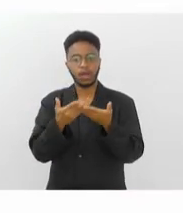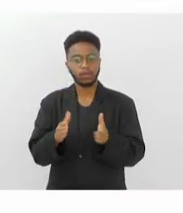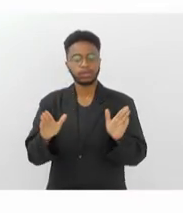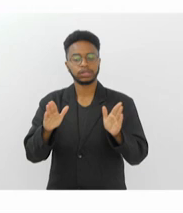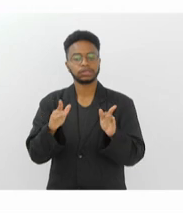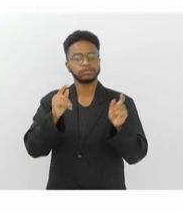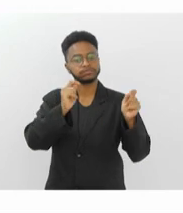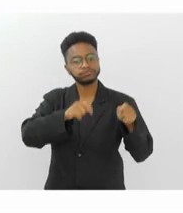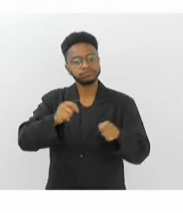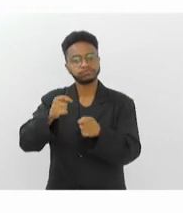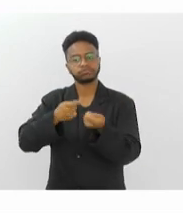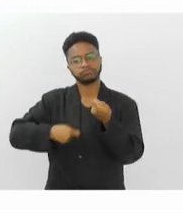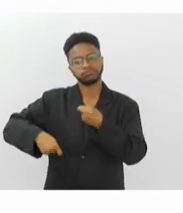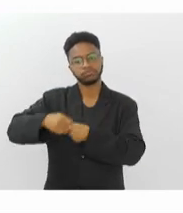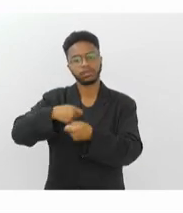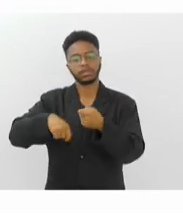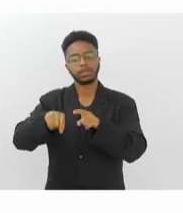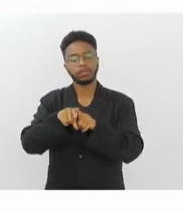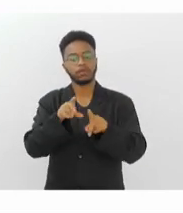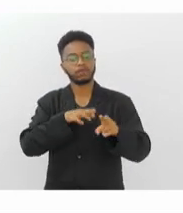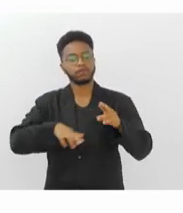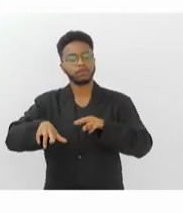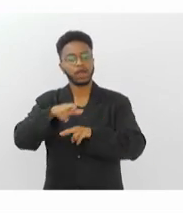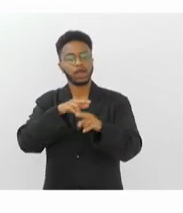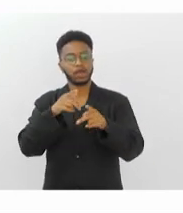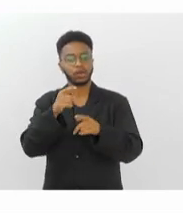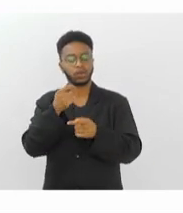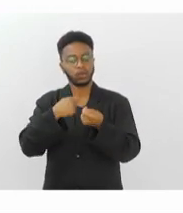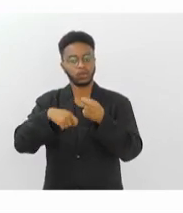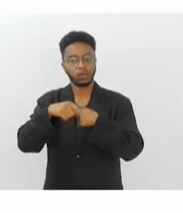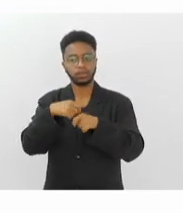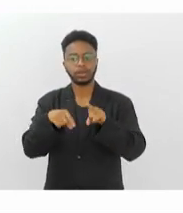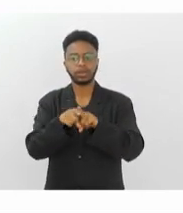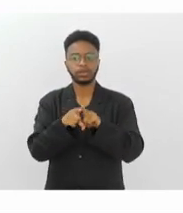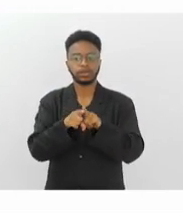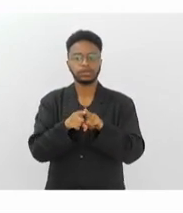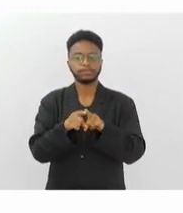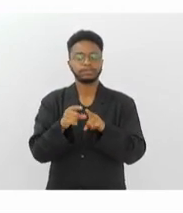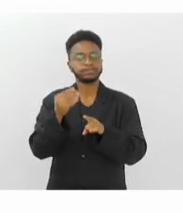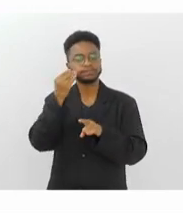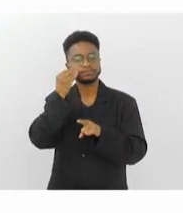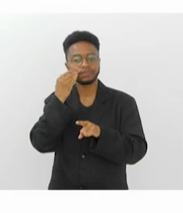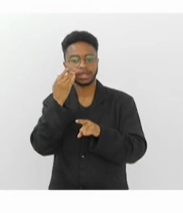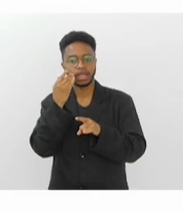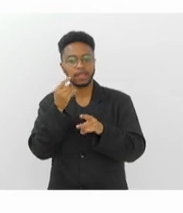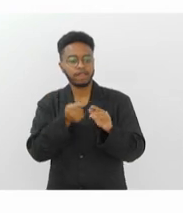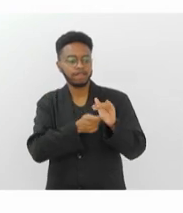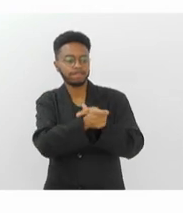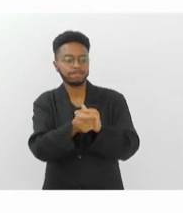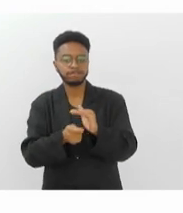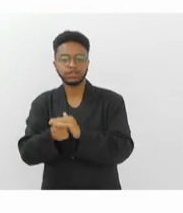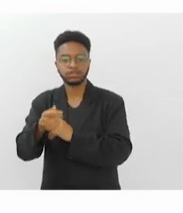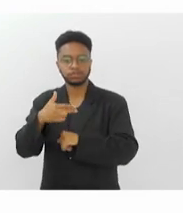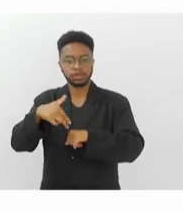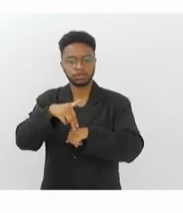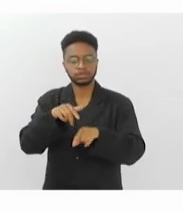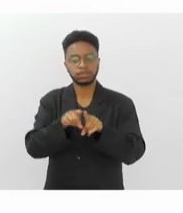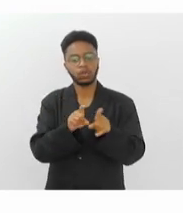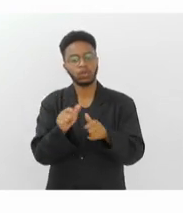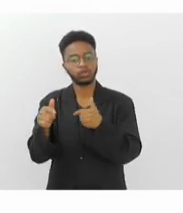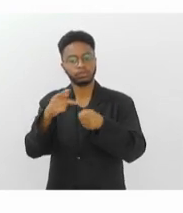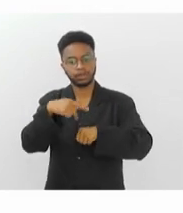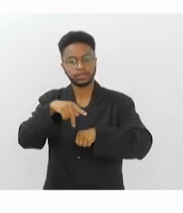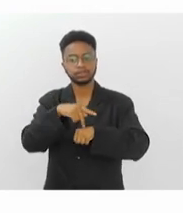negócios, diversificar a economia, atração de investimentos nacionais e internacionais, prospeção de novos